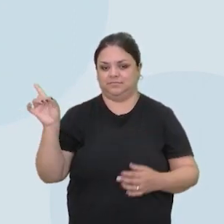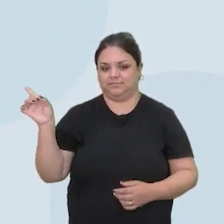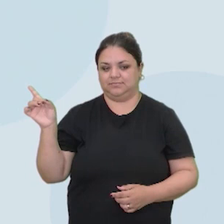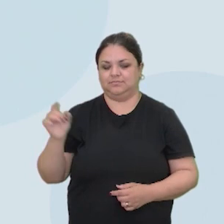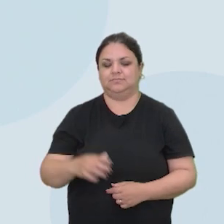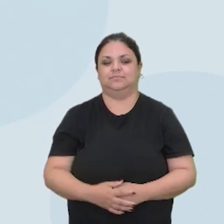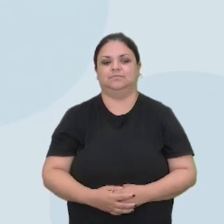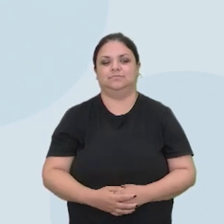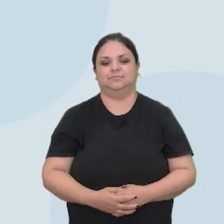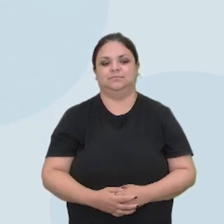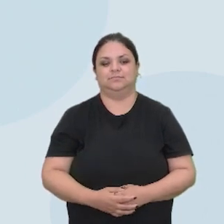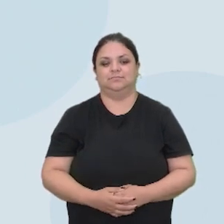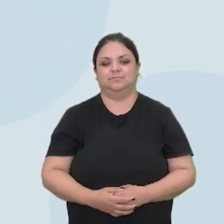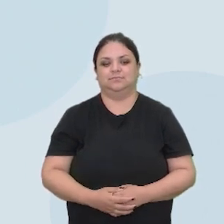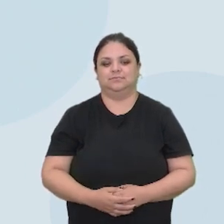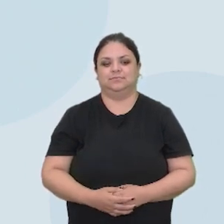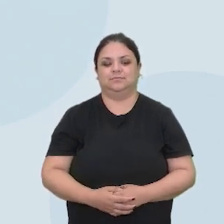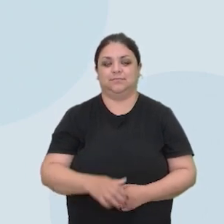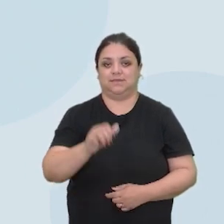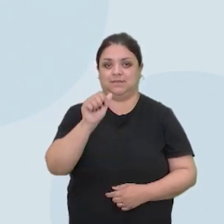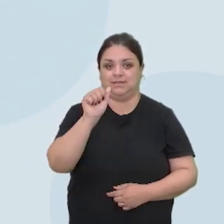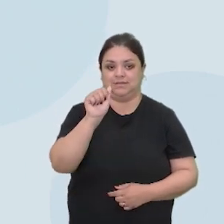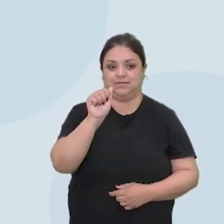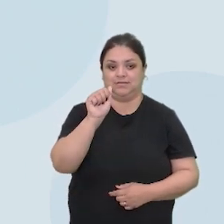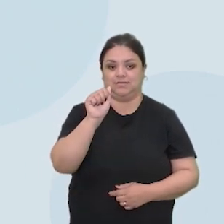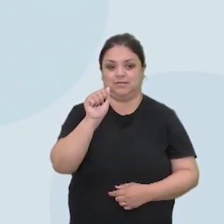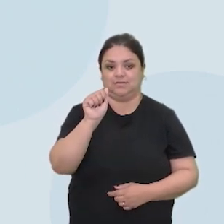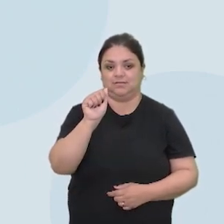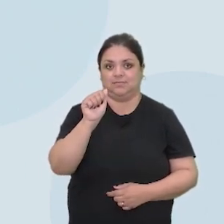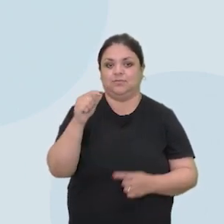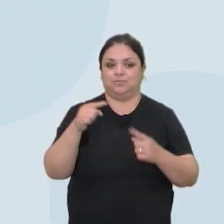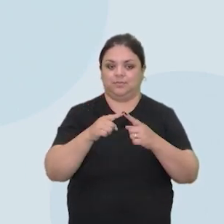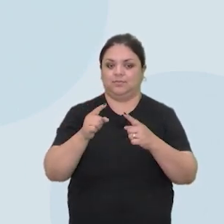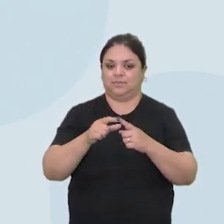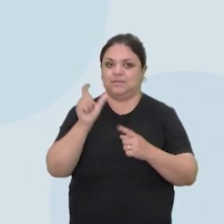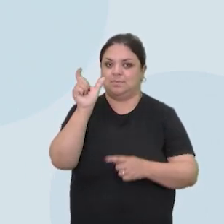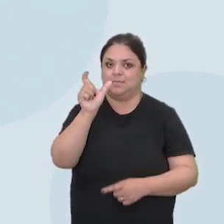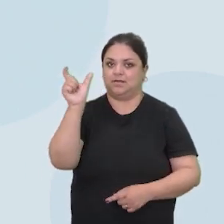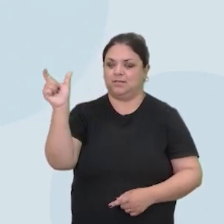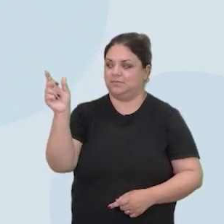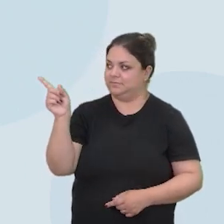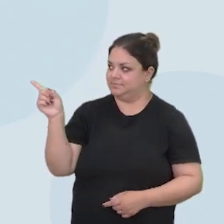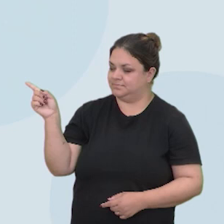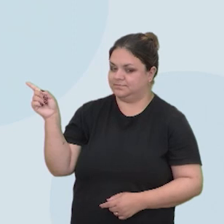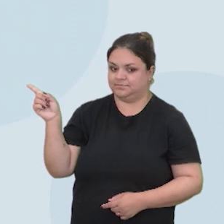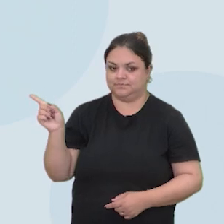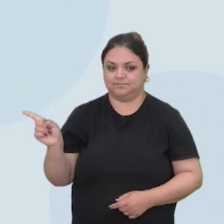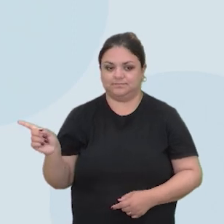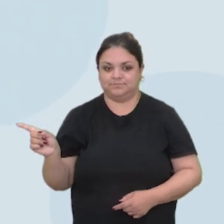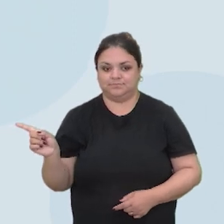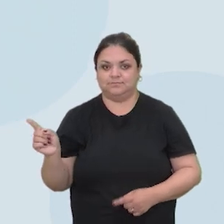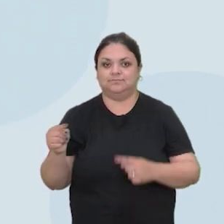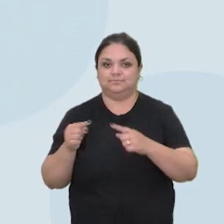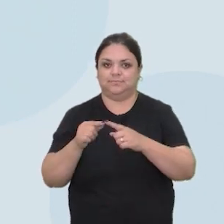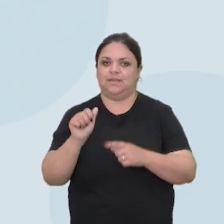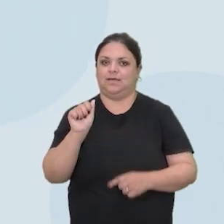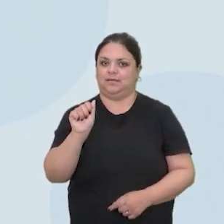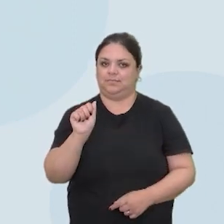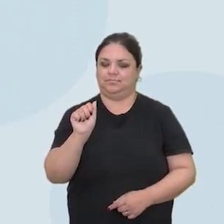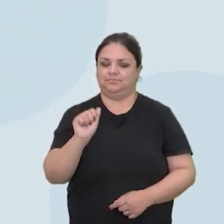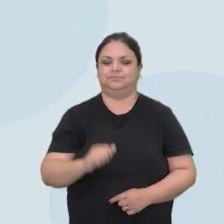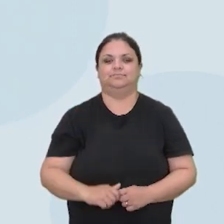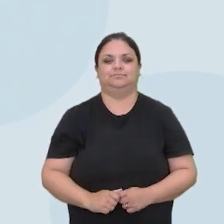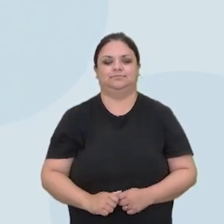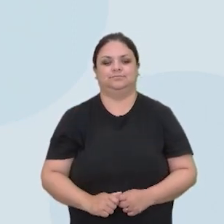Essa fração, o alfa, é o grau de ionização. Então, o grau de ionização é dado pela letra alfa, tá certo? E